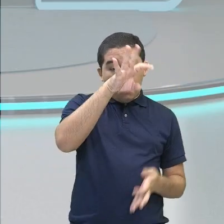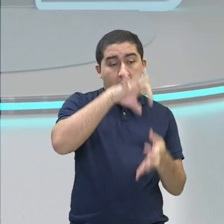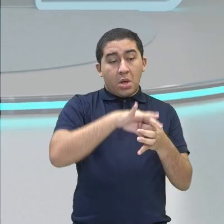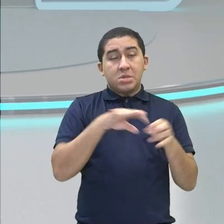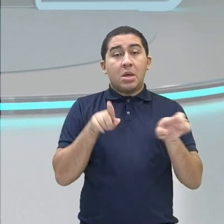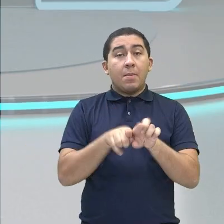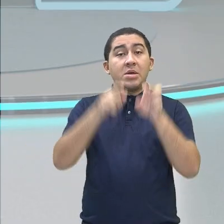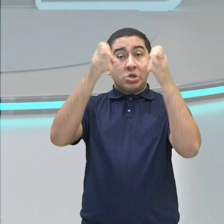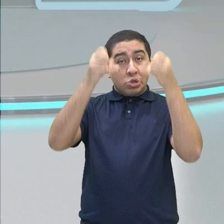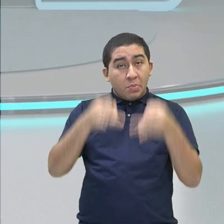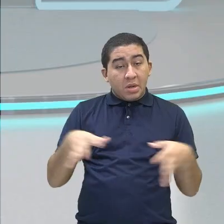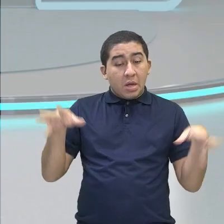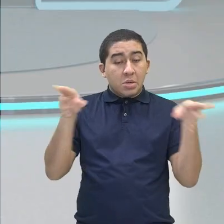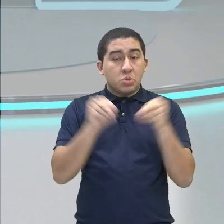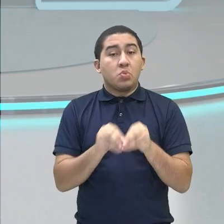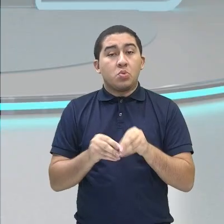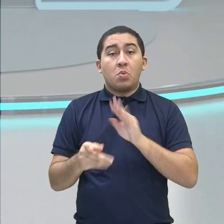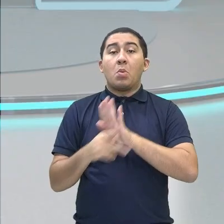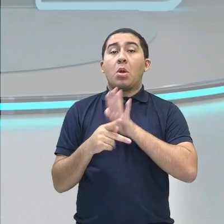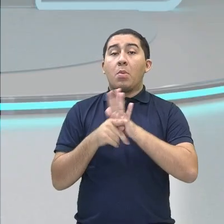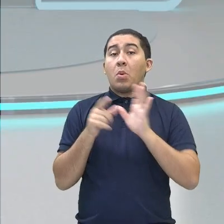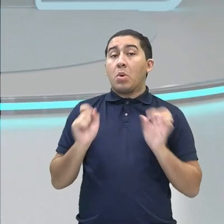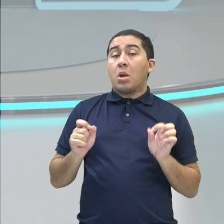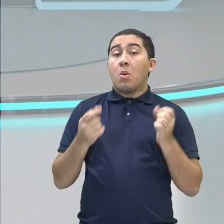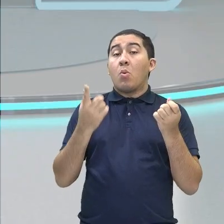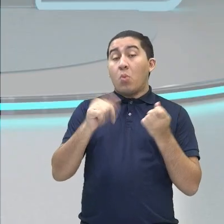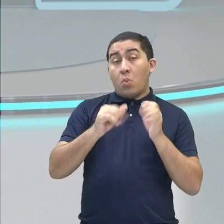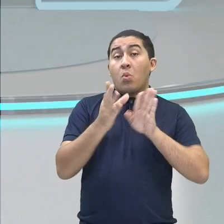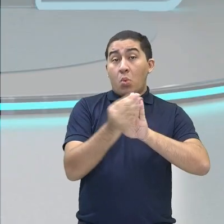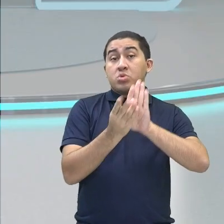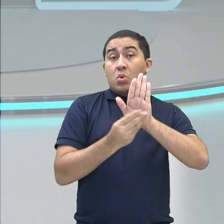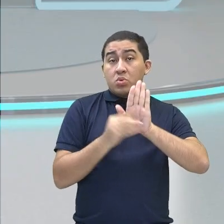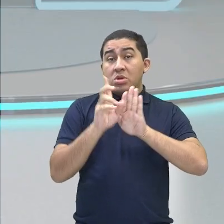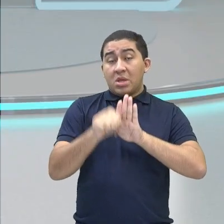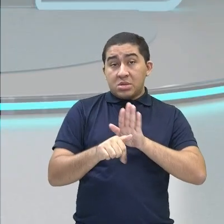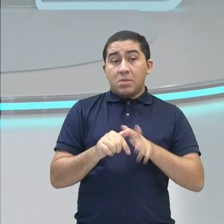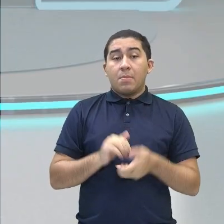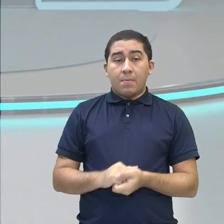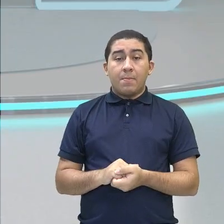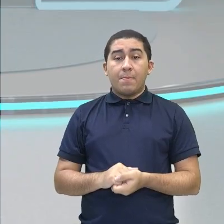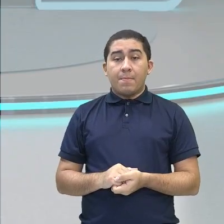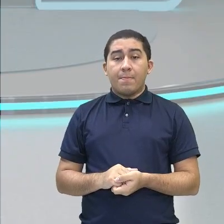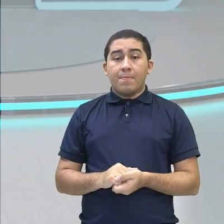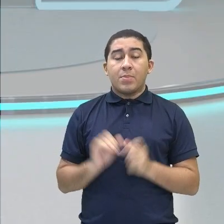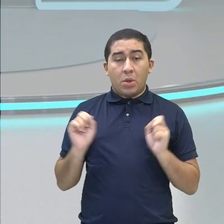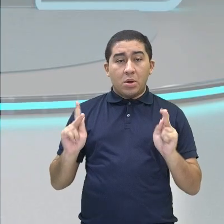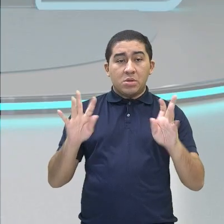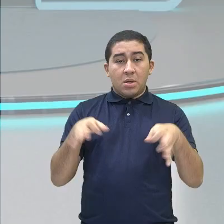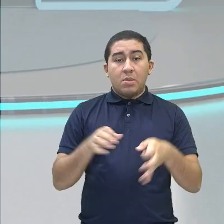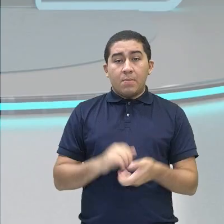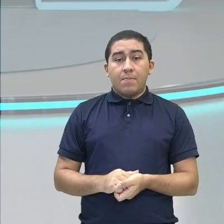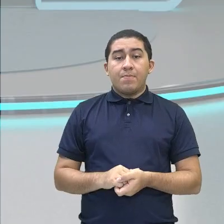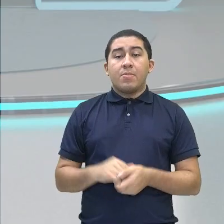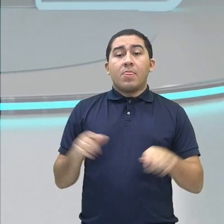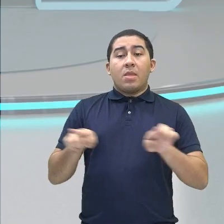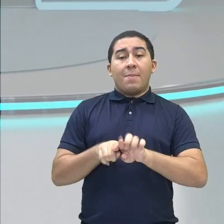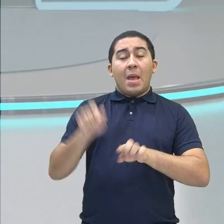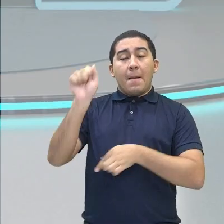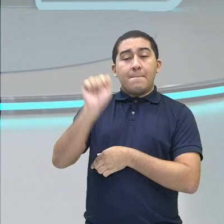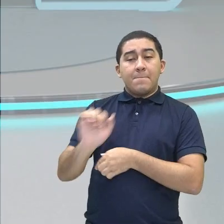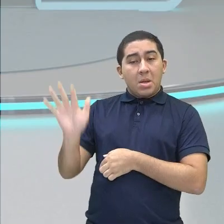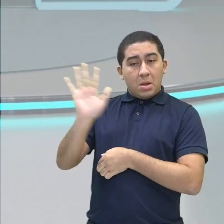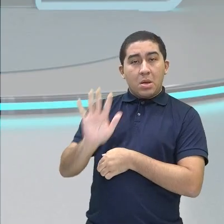forma sucinta, resumida, o conteúdo desta mensagem. Muito bem. As imagens que